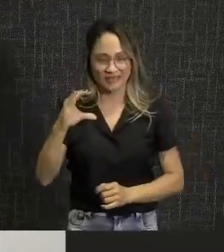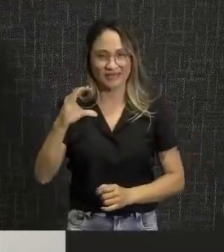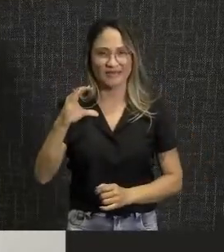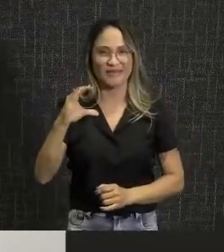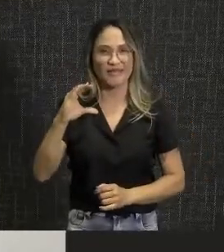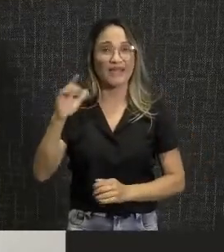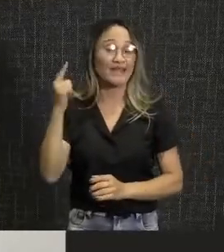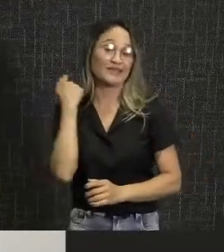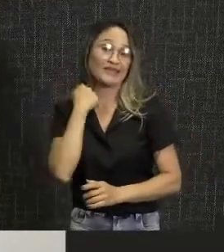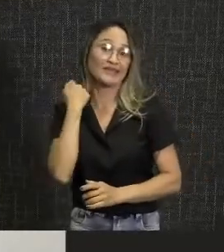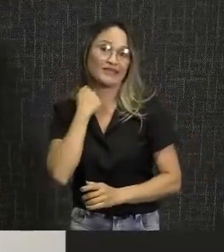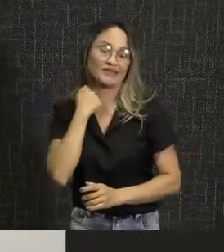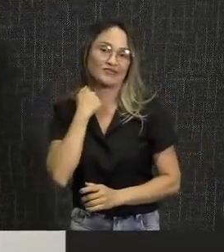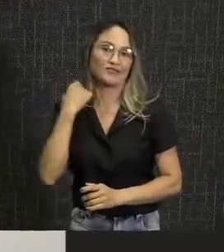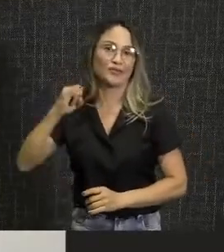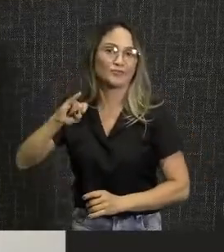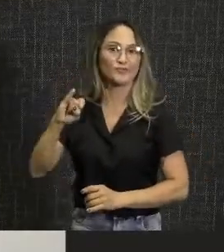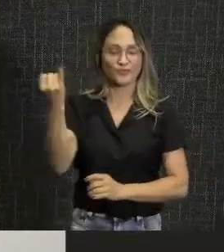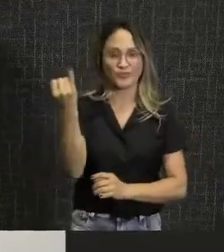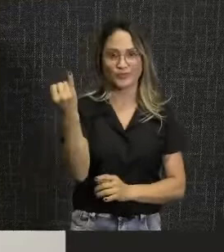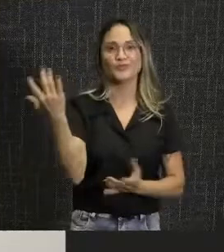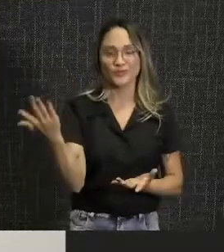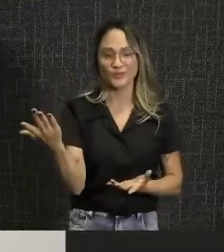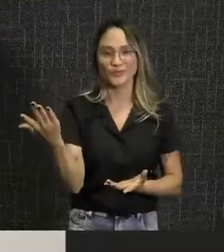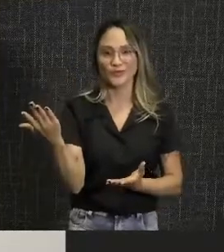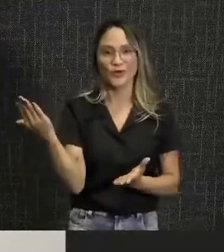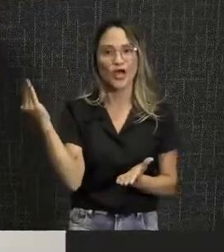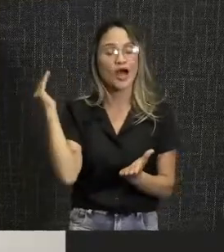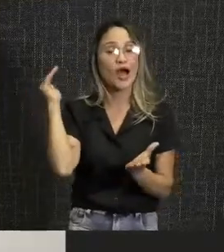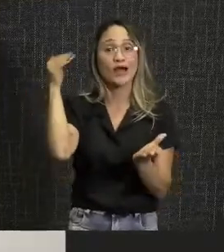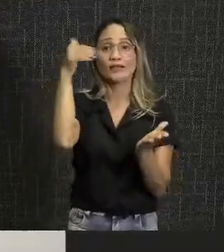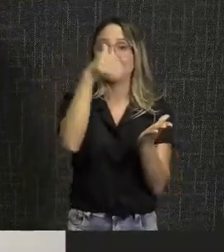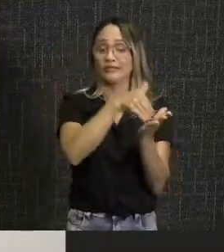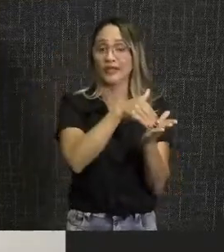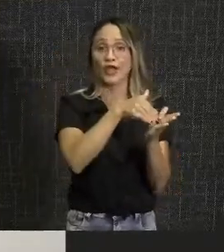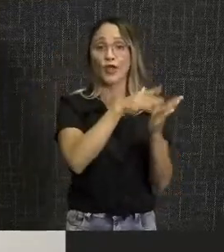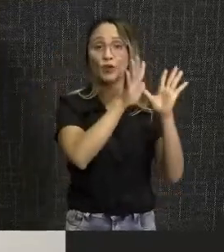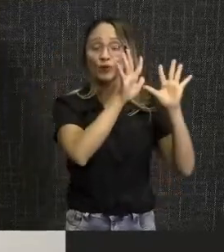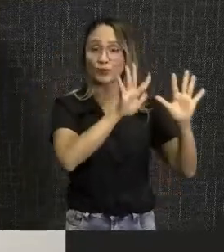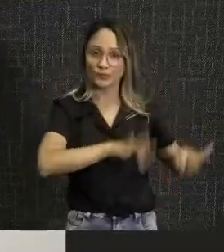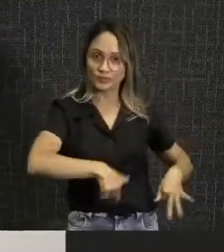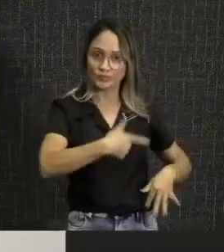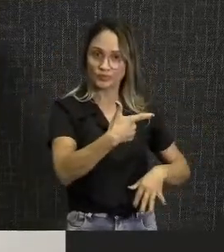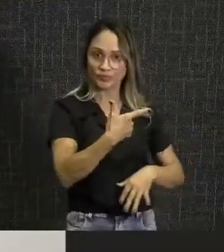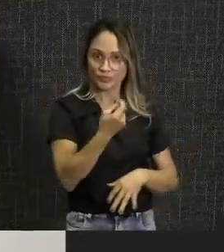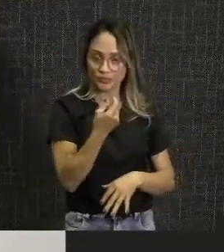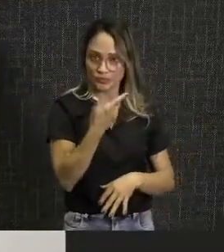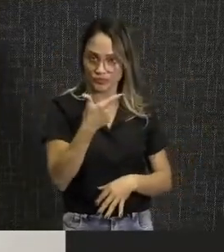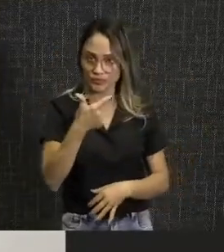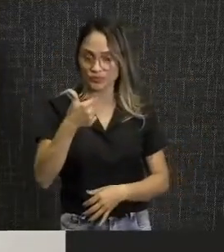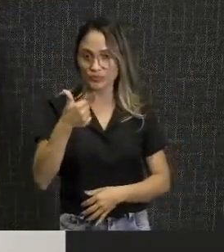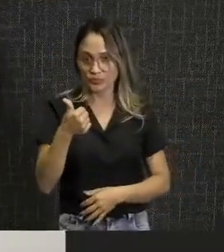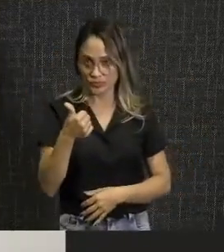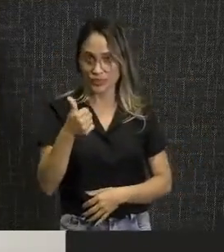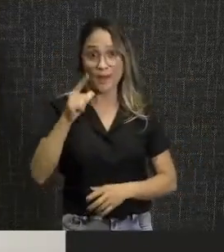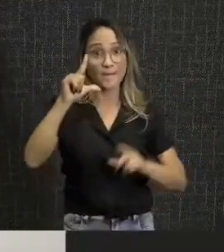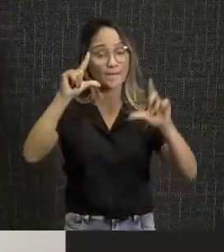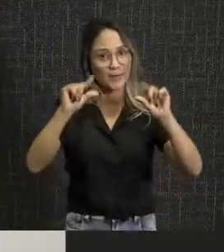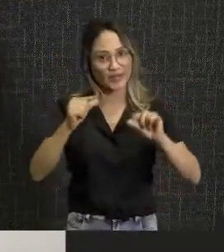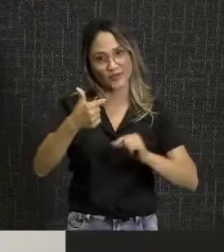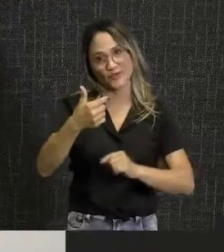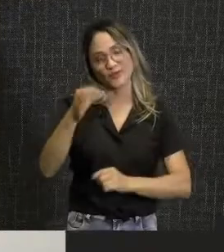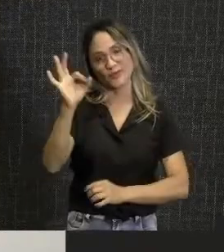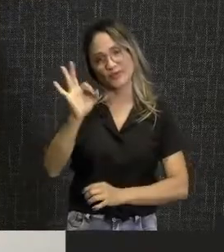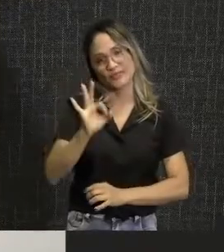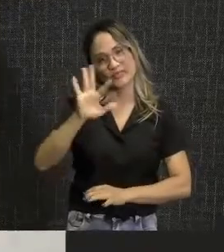ano 2%, e no final do ano que final de 2021, final do ano que vem, menos do que 3%, está